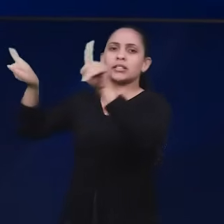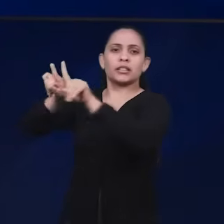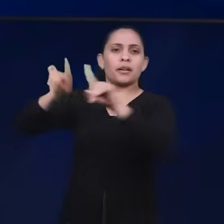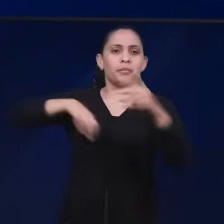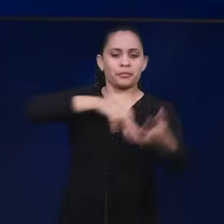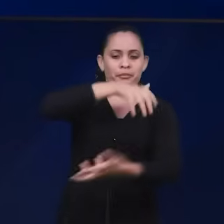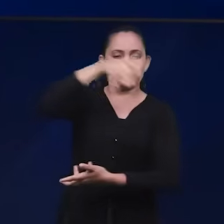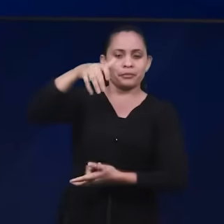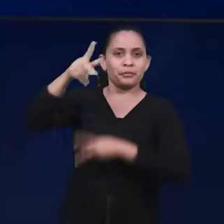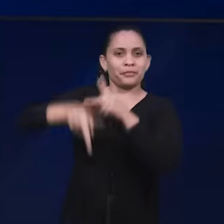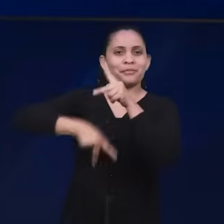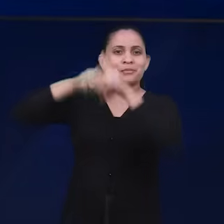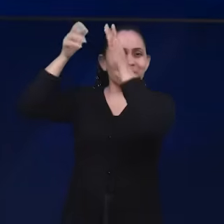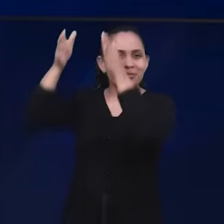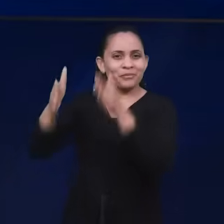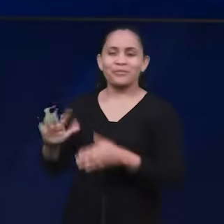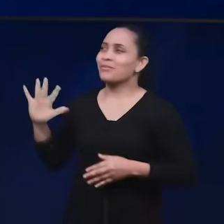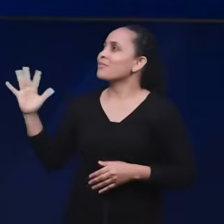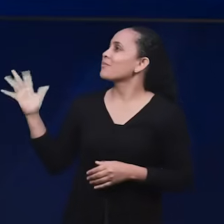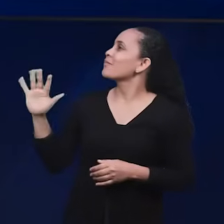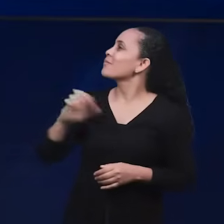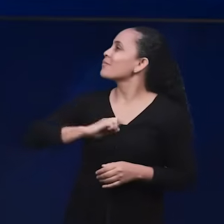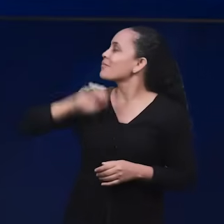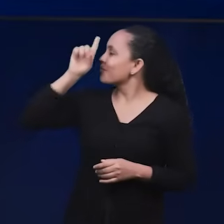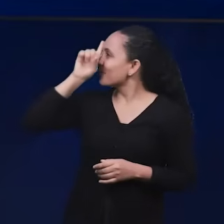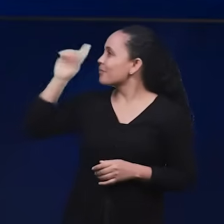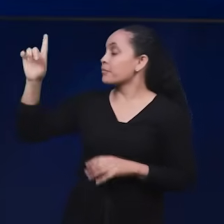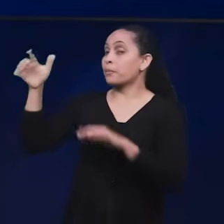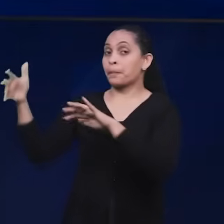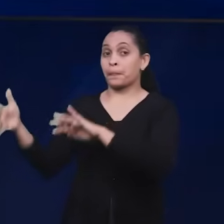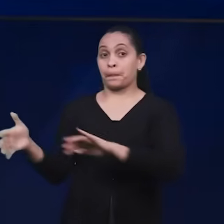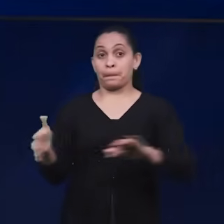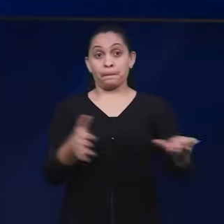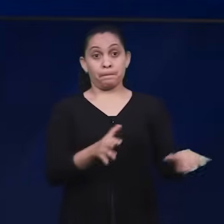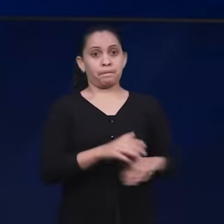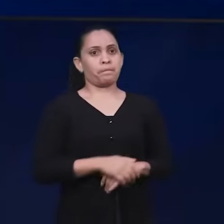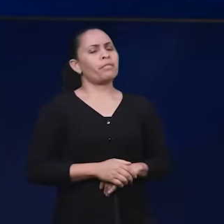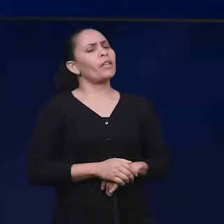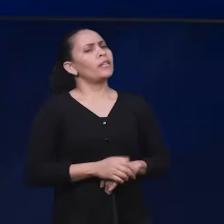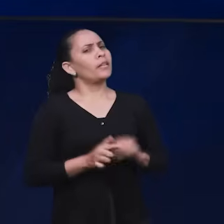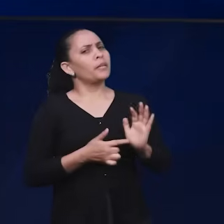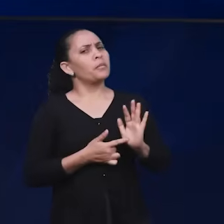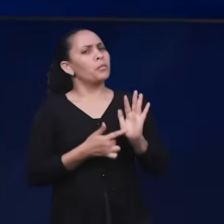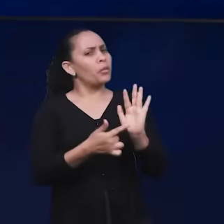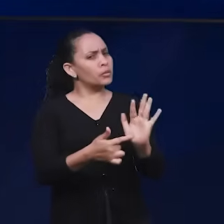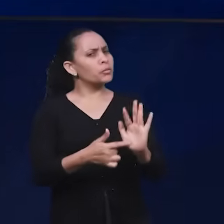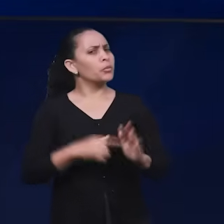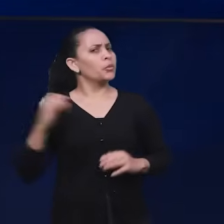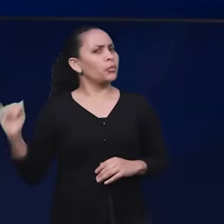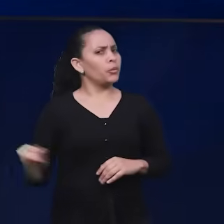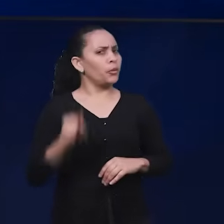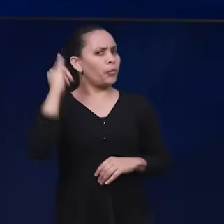na terra pelos seus servos. E aqui fica um ponto importante